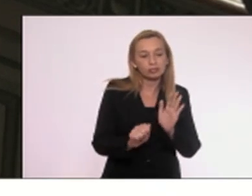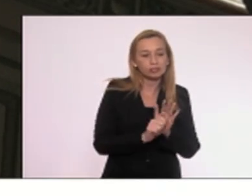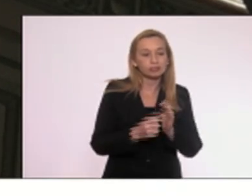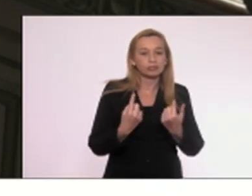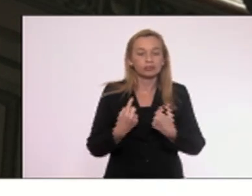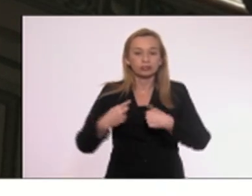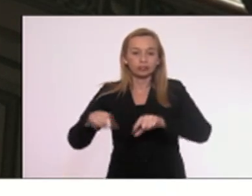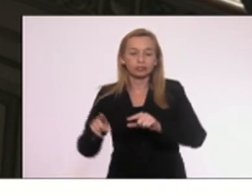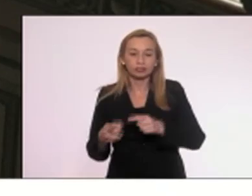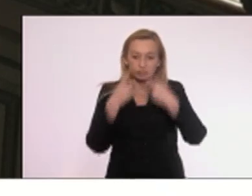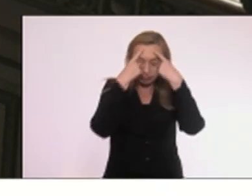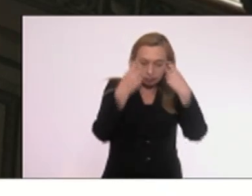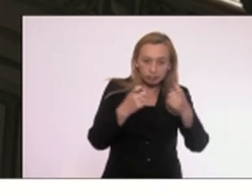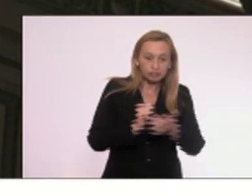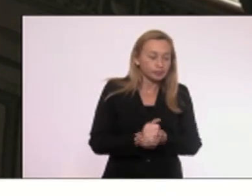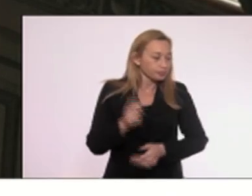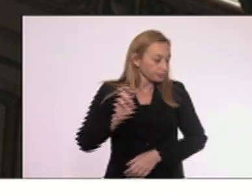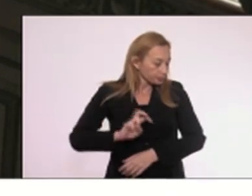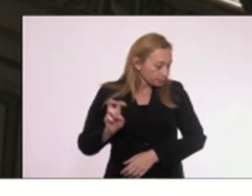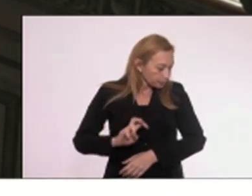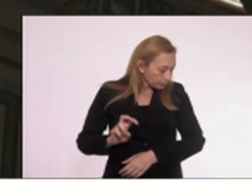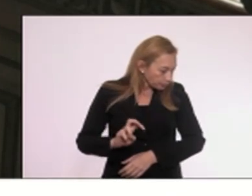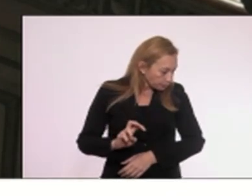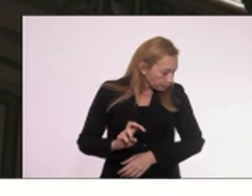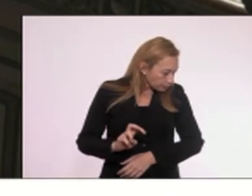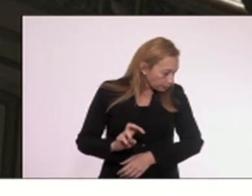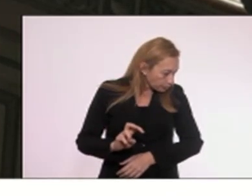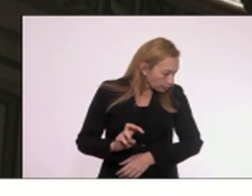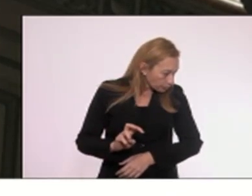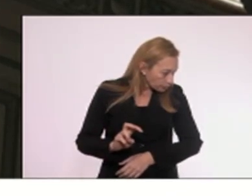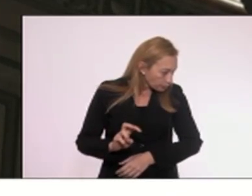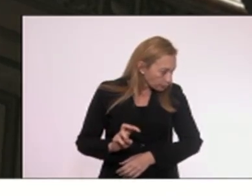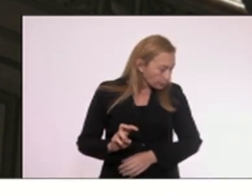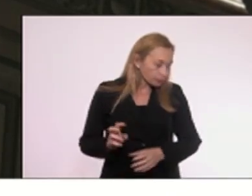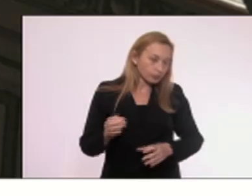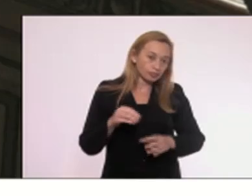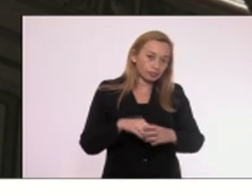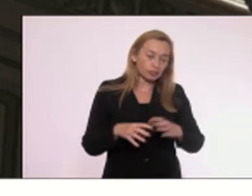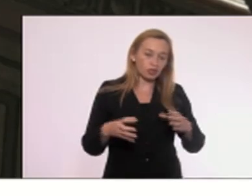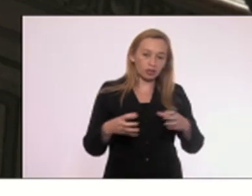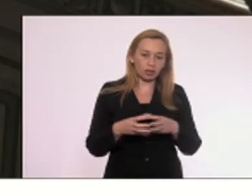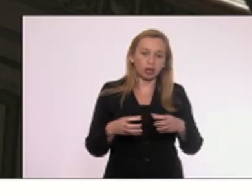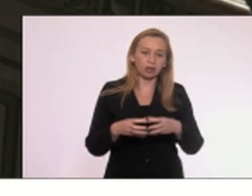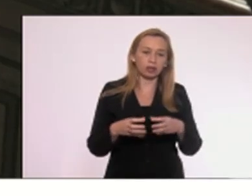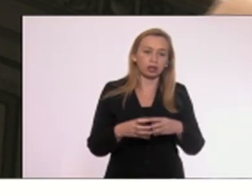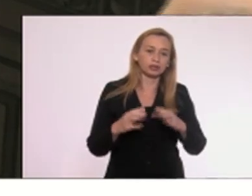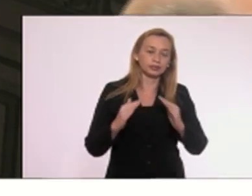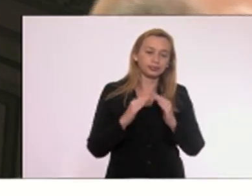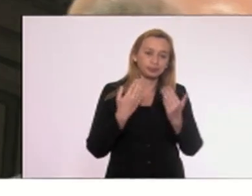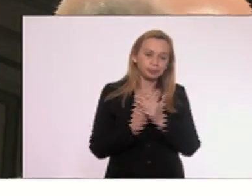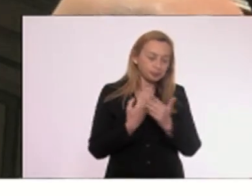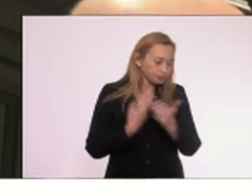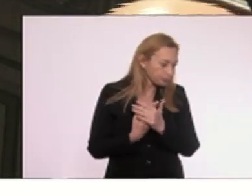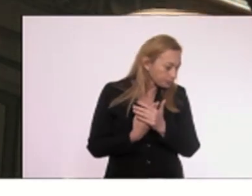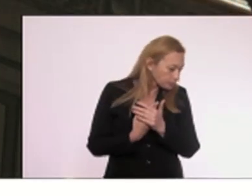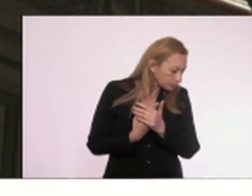violência. 5. Elaborar diagnósticos dos integrantes da comunidade escolar, a fim de identificar onde e como vivem, trabalham e realizam atividades de lazer